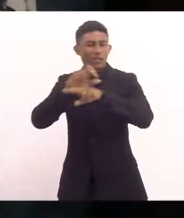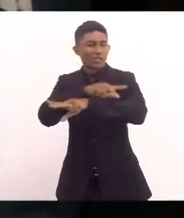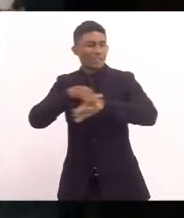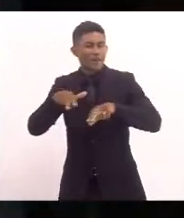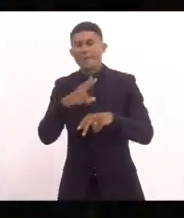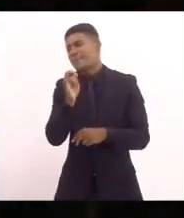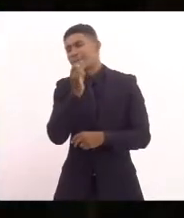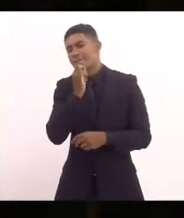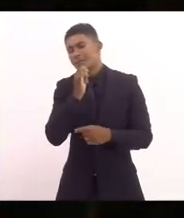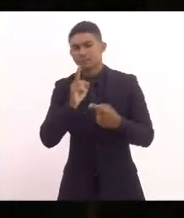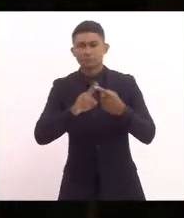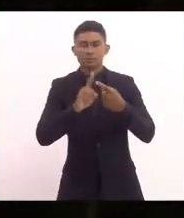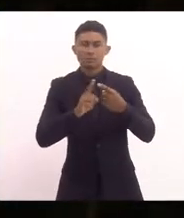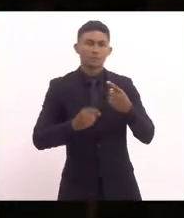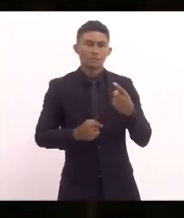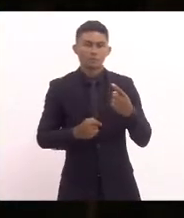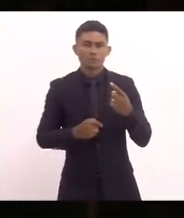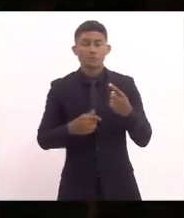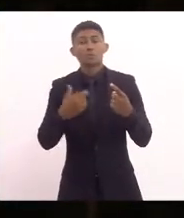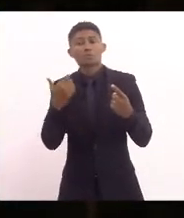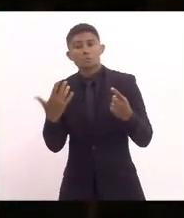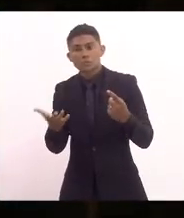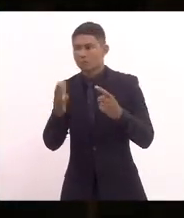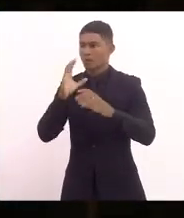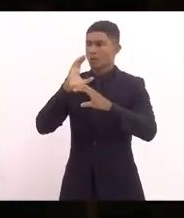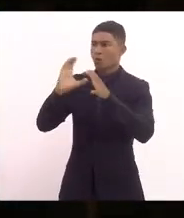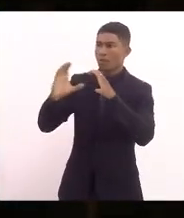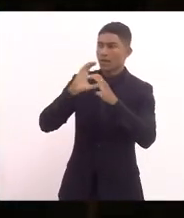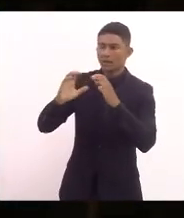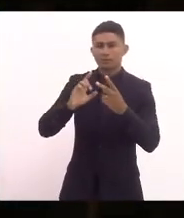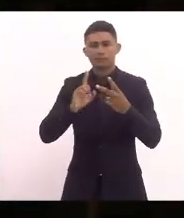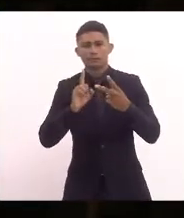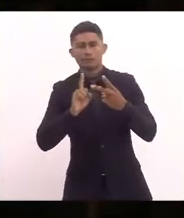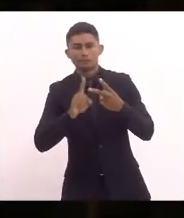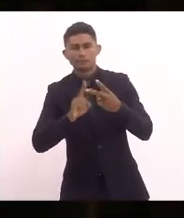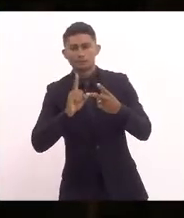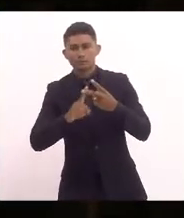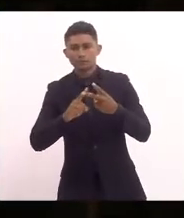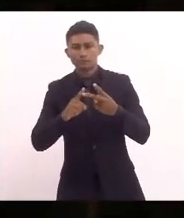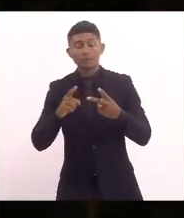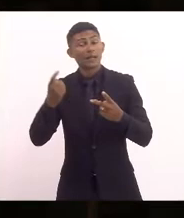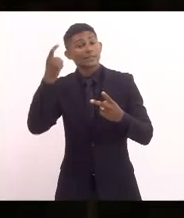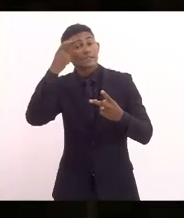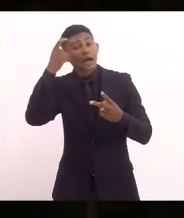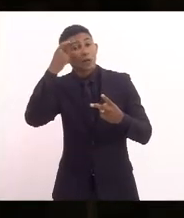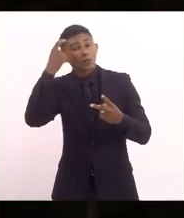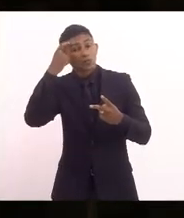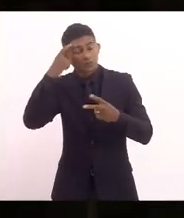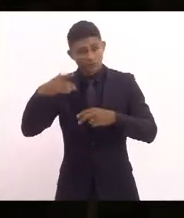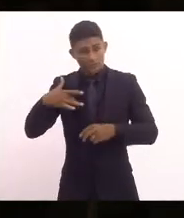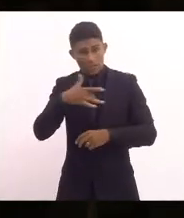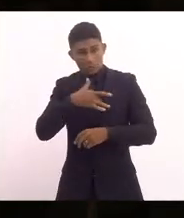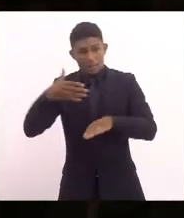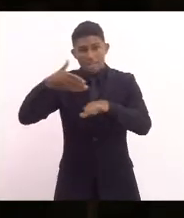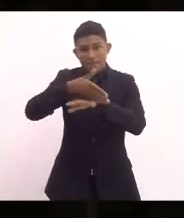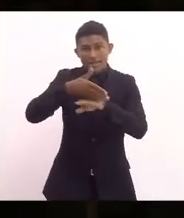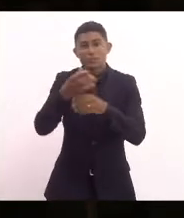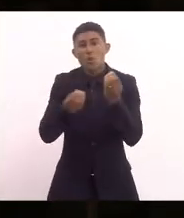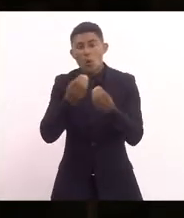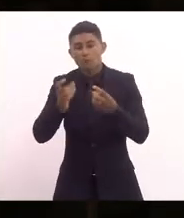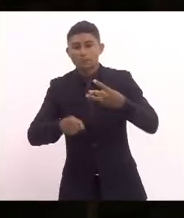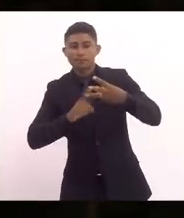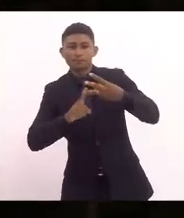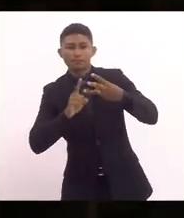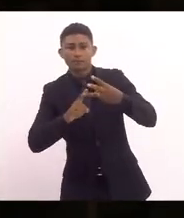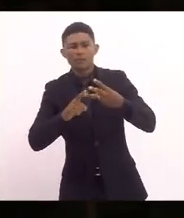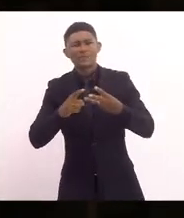tais como os processos de comunicação, o acesso à saúde mental, o enfrentamento de vulnerabilidades,